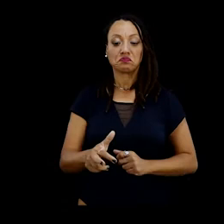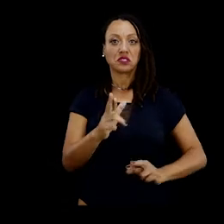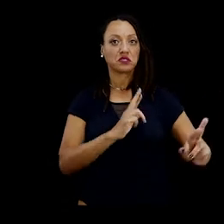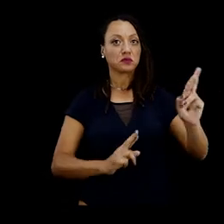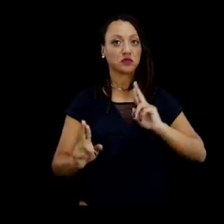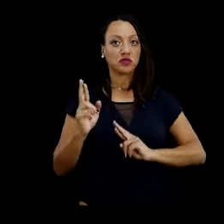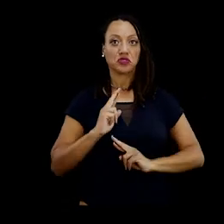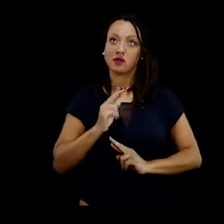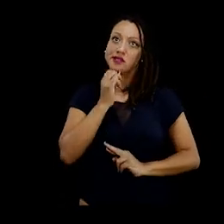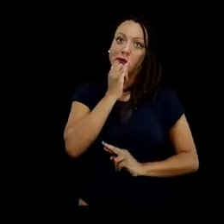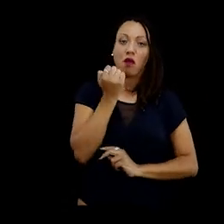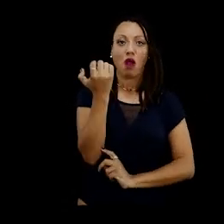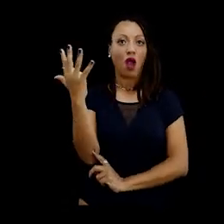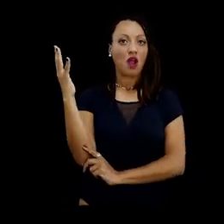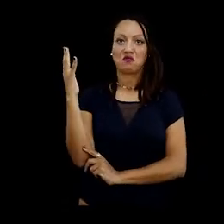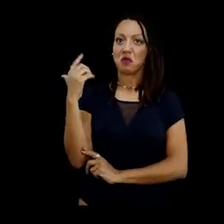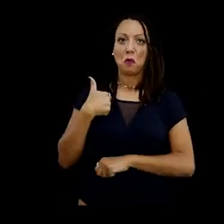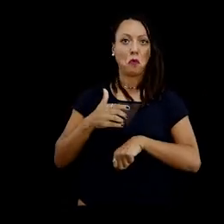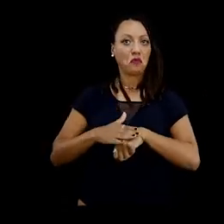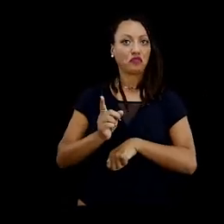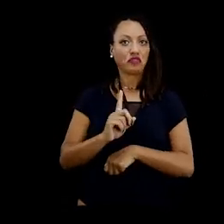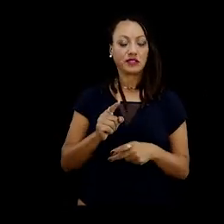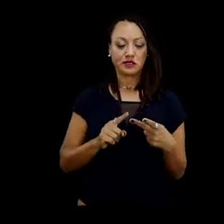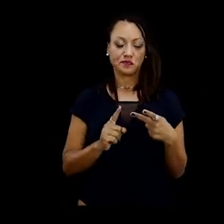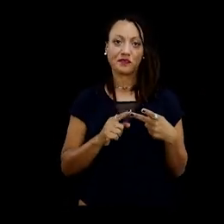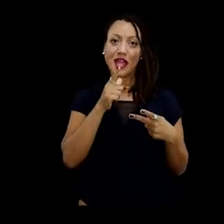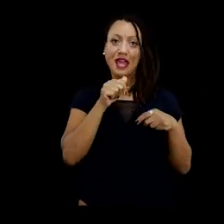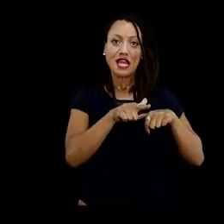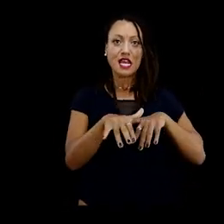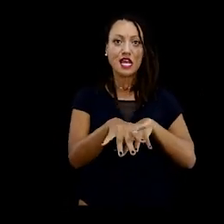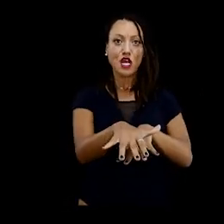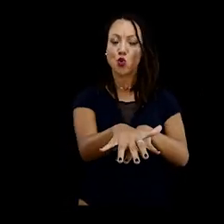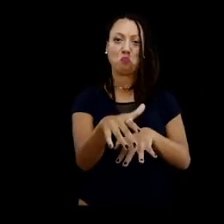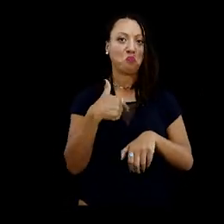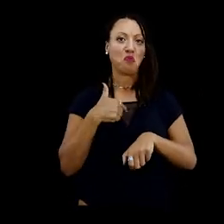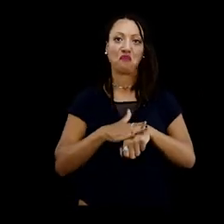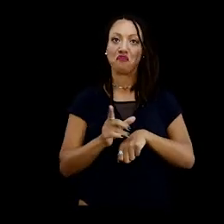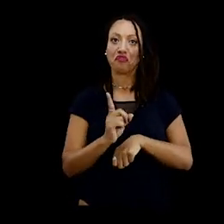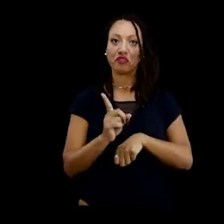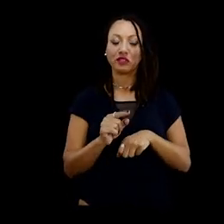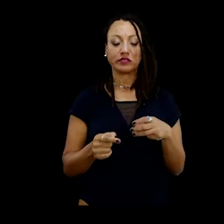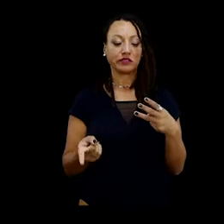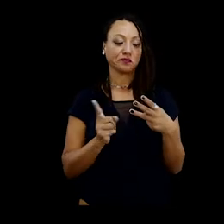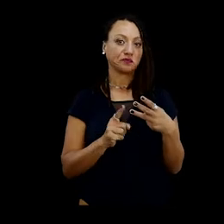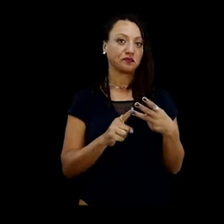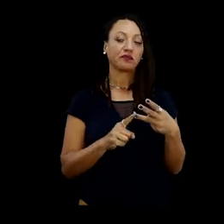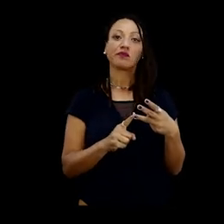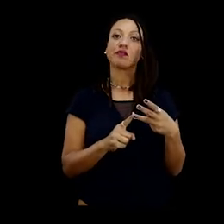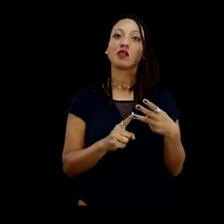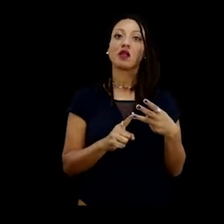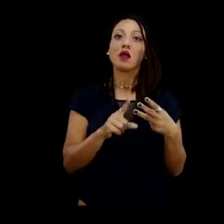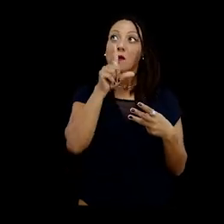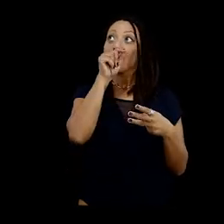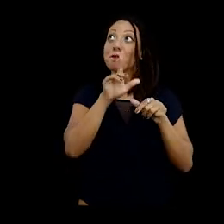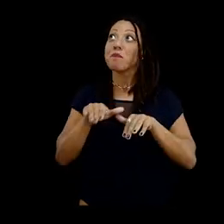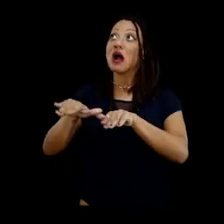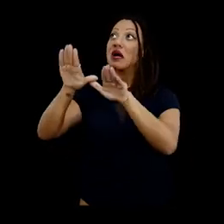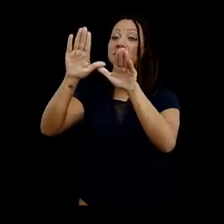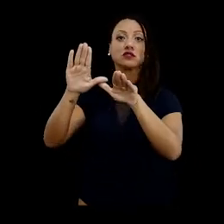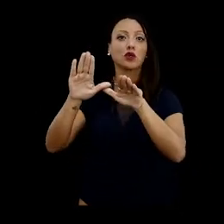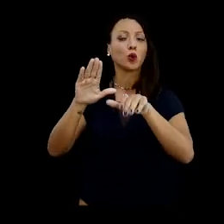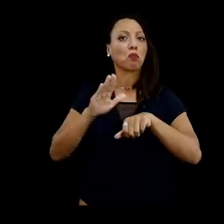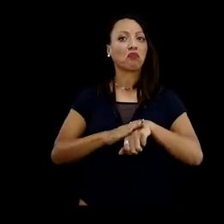não fizemos a árvore, não fizemos o riacho, não fizemos o